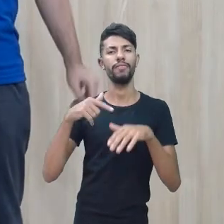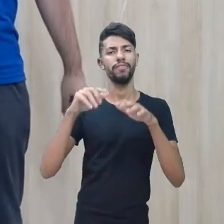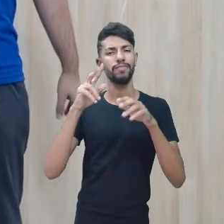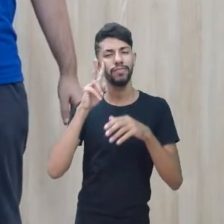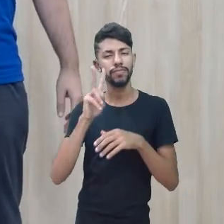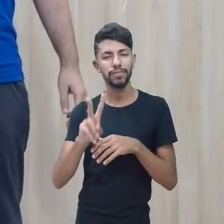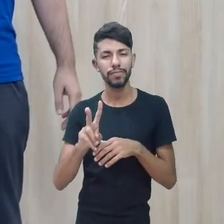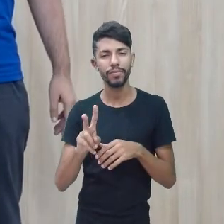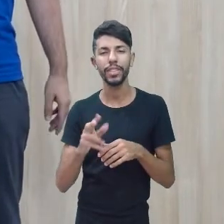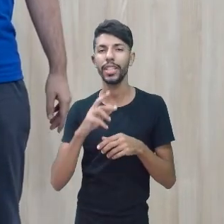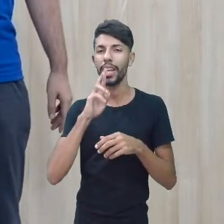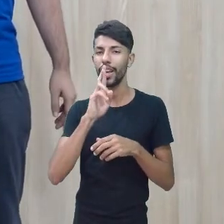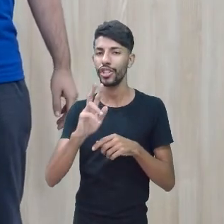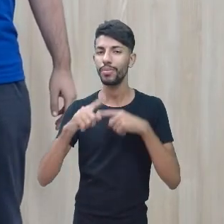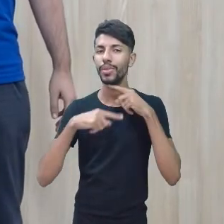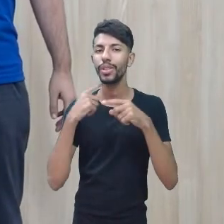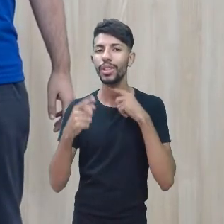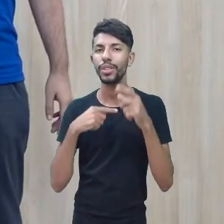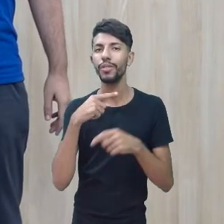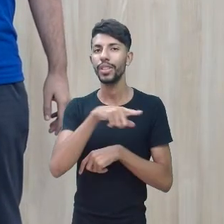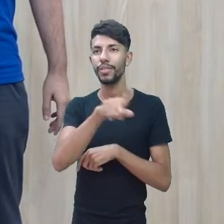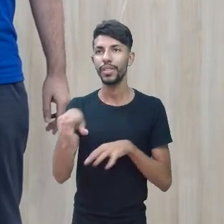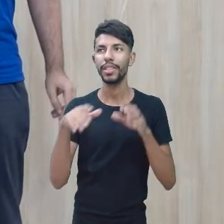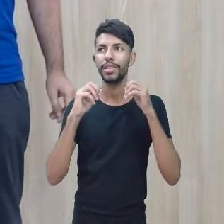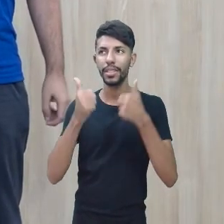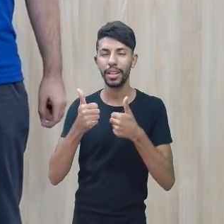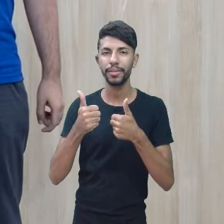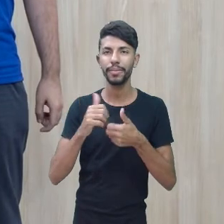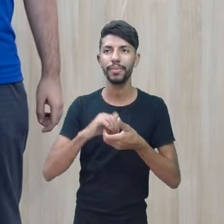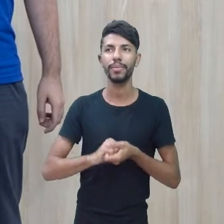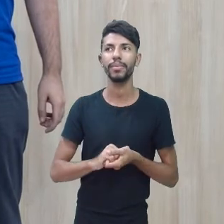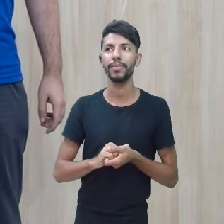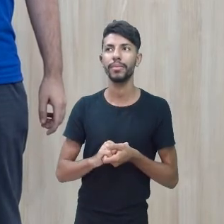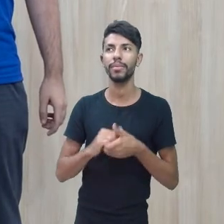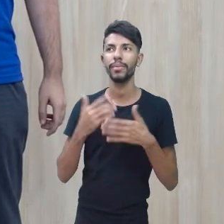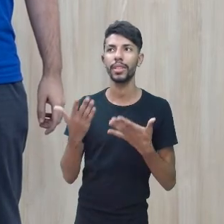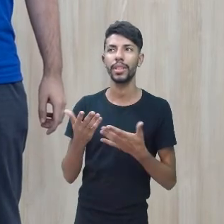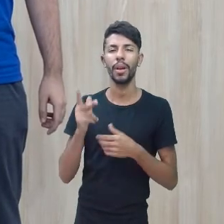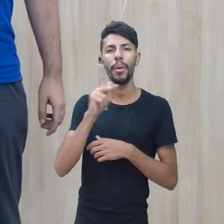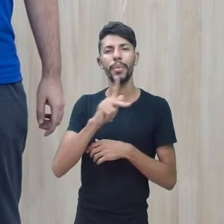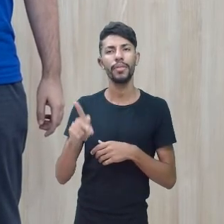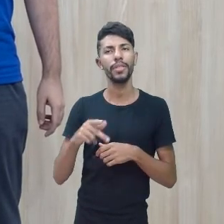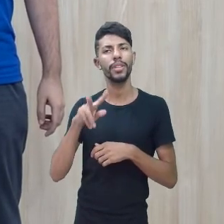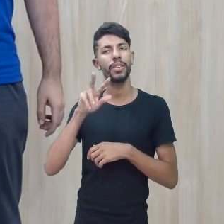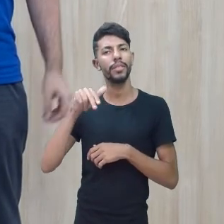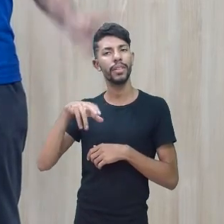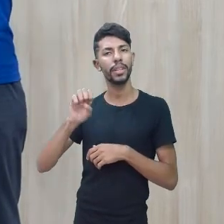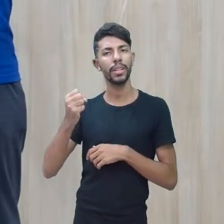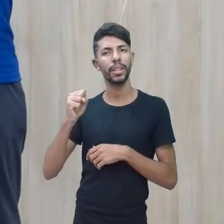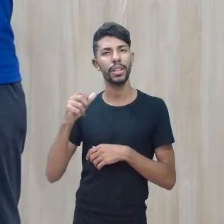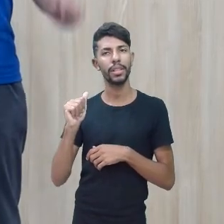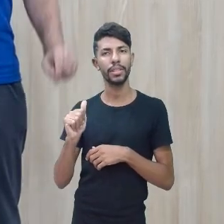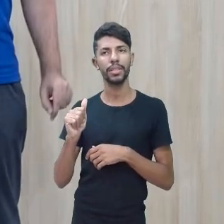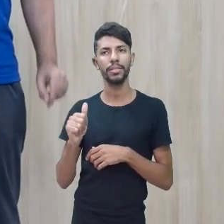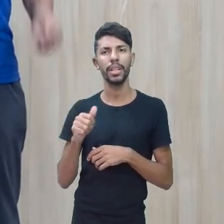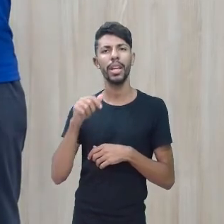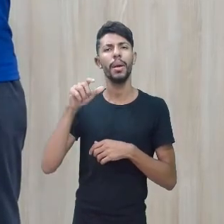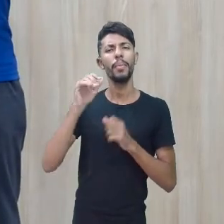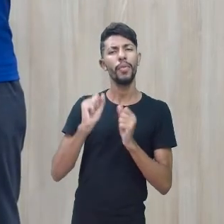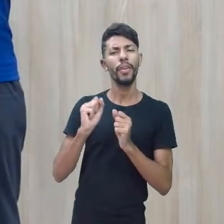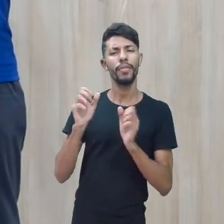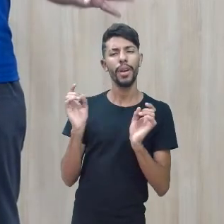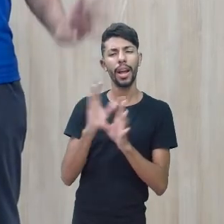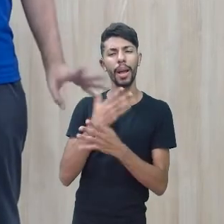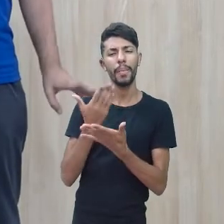termos. E tiramos aqui as dúvidas de você, beleza? Professora Vanessa, para encerrar aqui a nossa aula, escolha aí um instrumento, pode